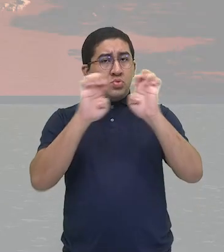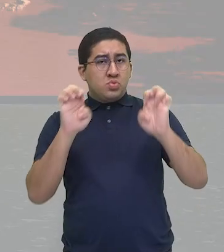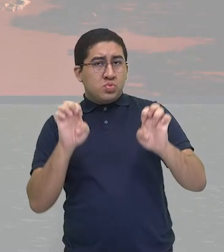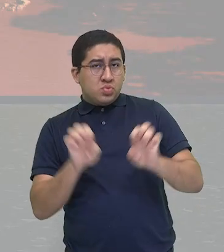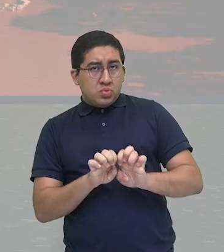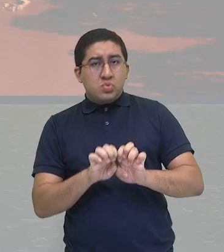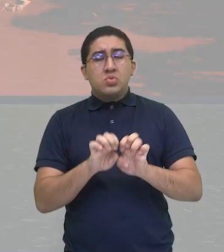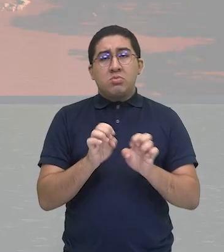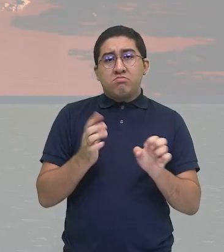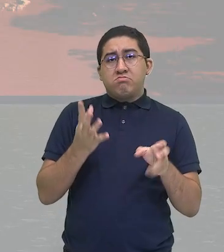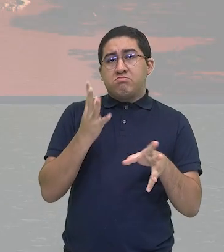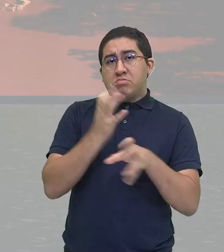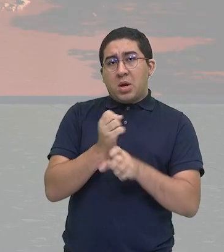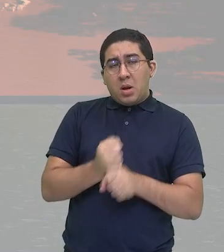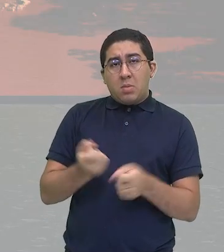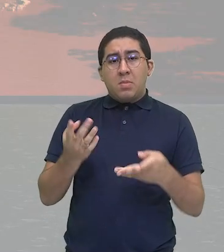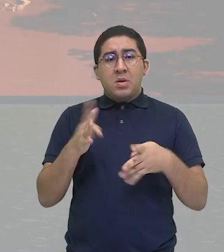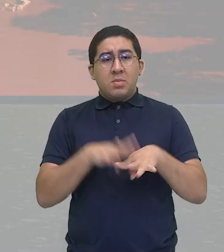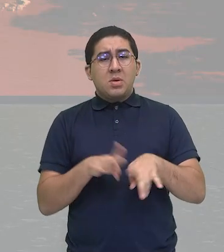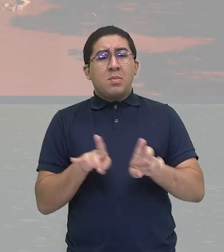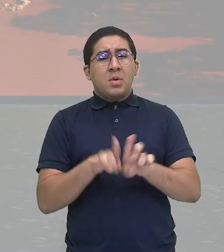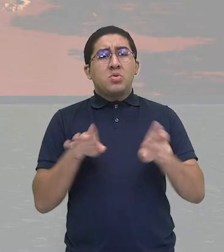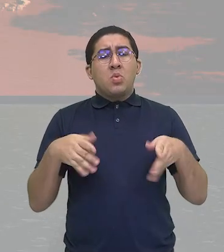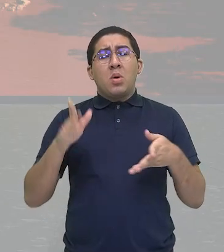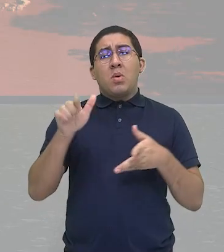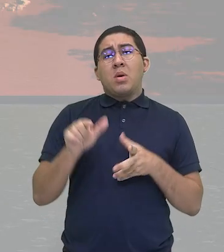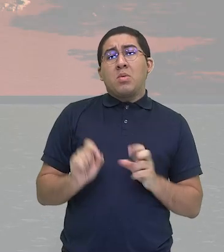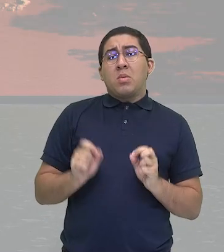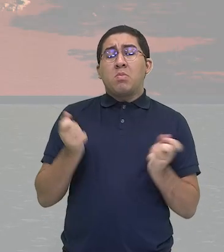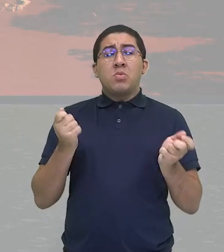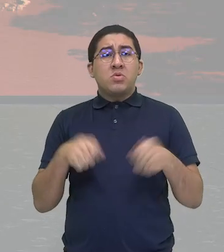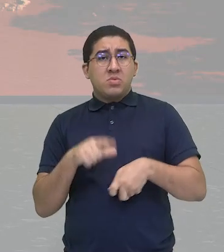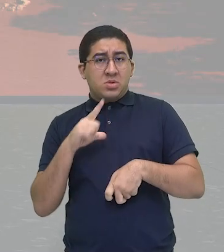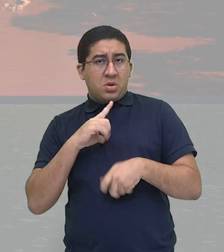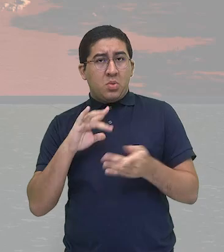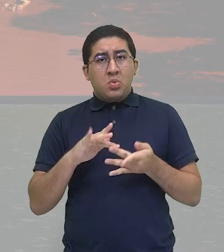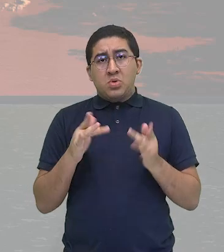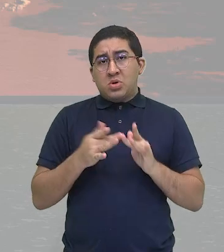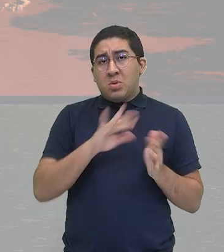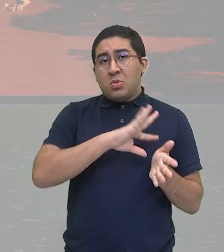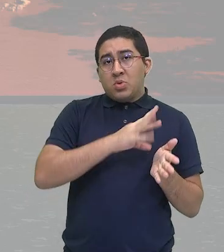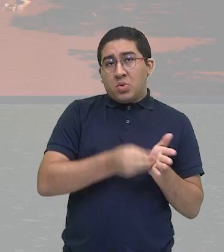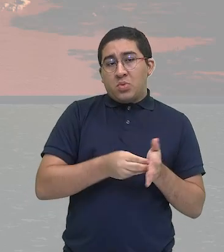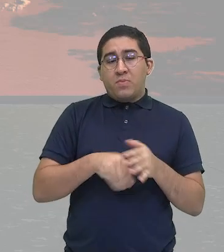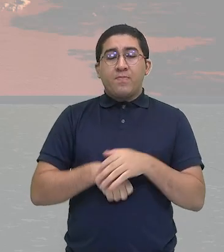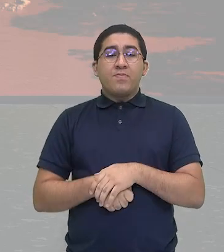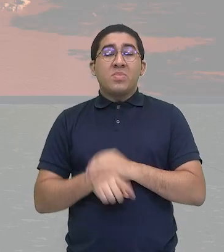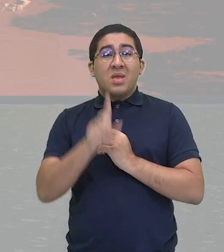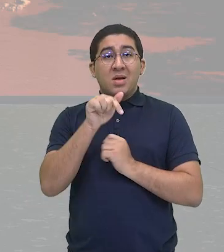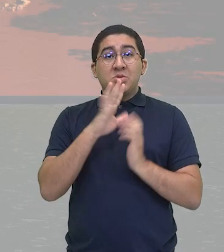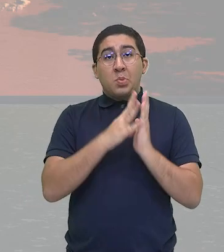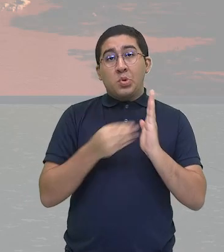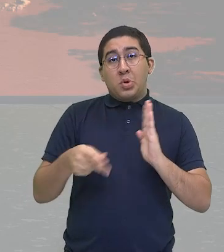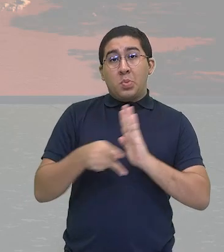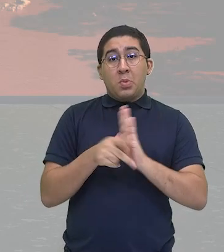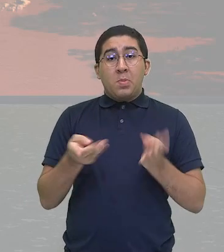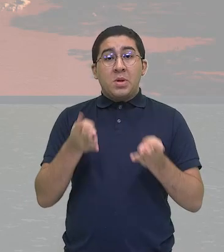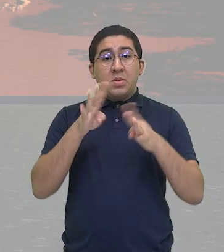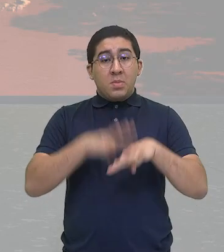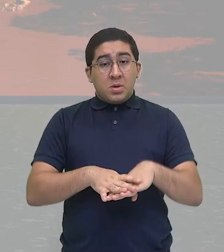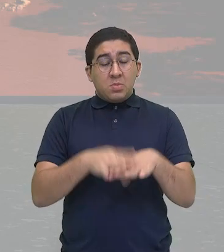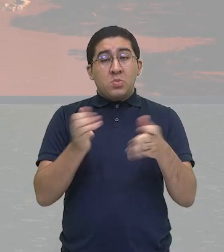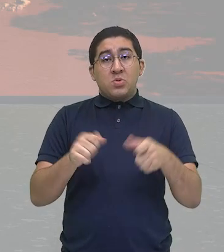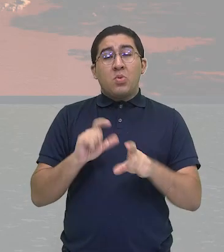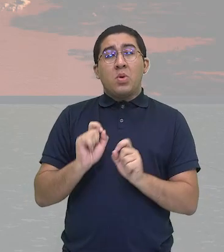matemática, algumas expressões. Mas para que serve tudo isso aqui no contexto amazônico? Esses modelos matemáticos, eles